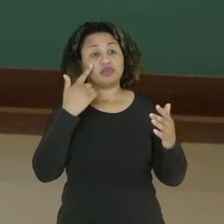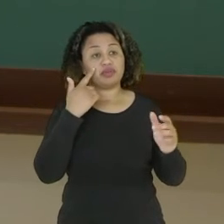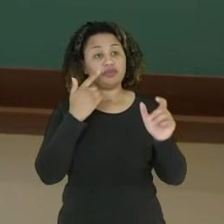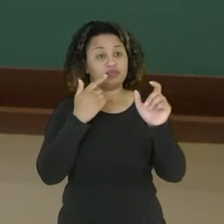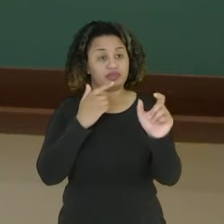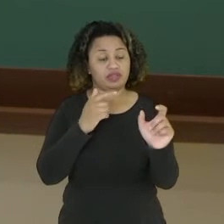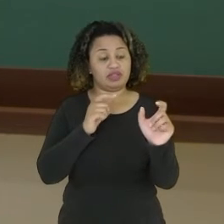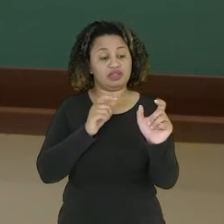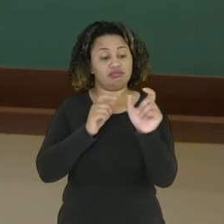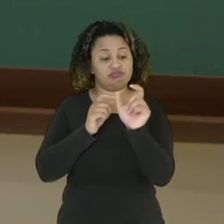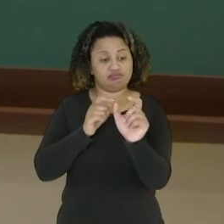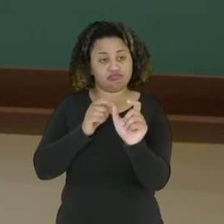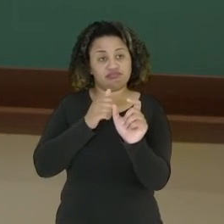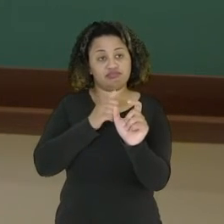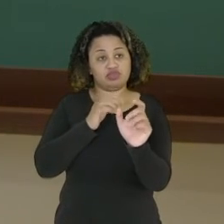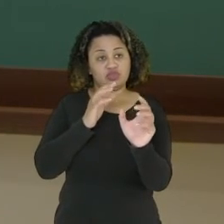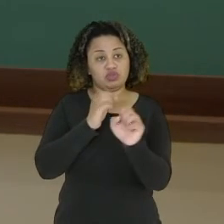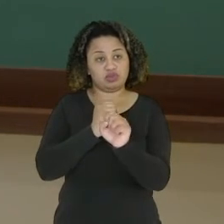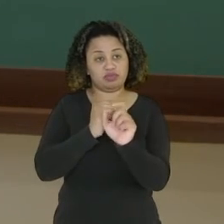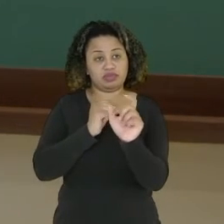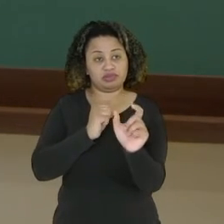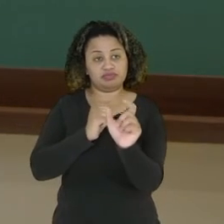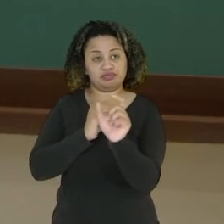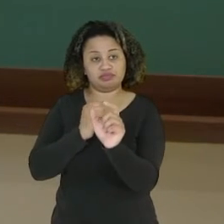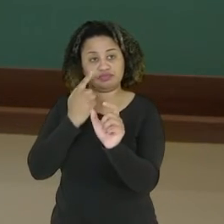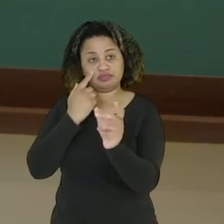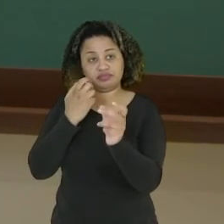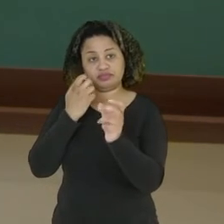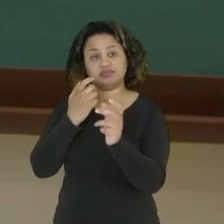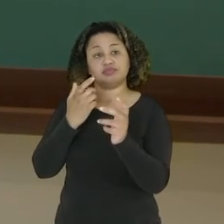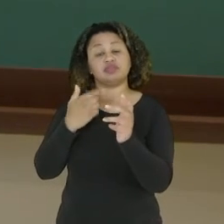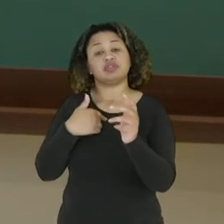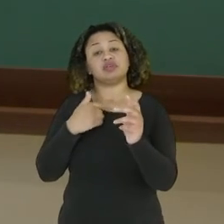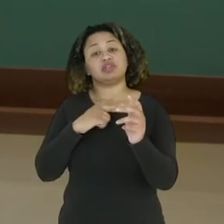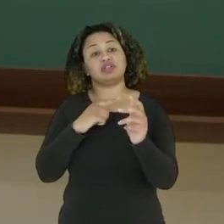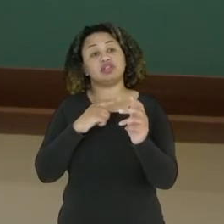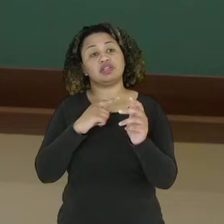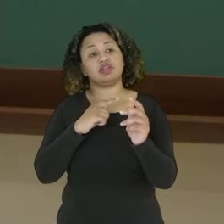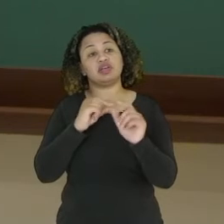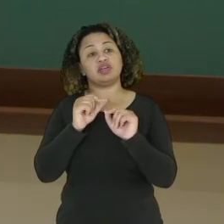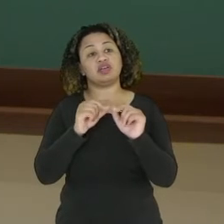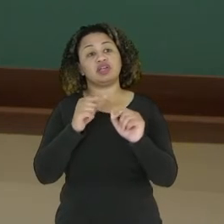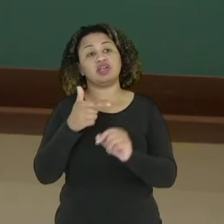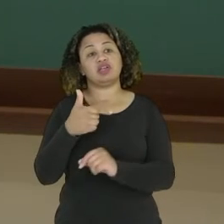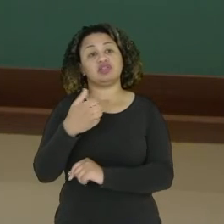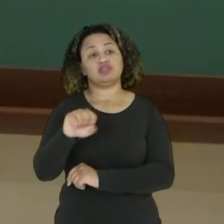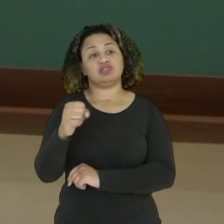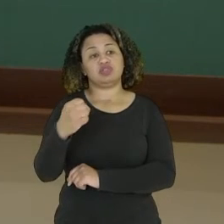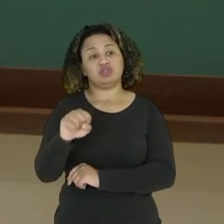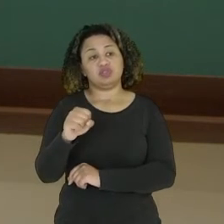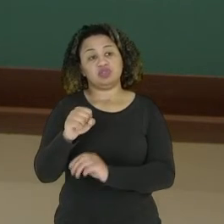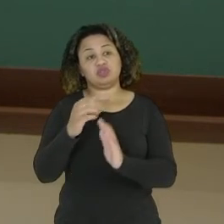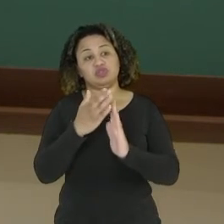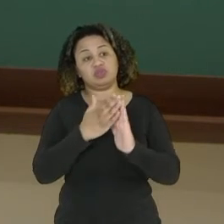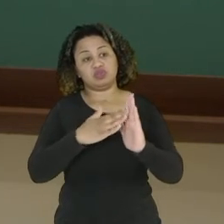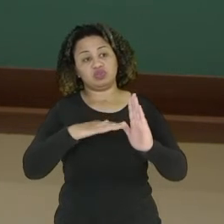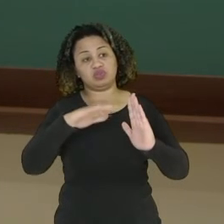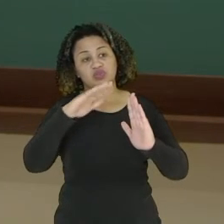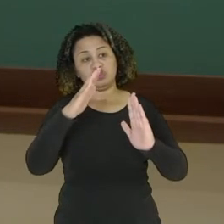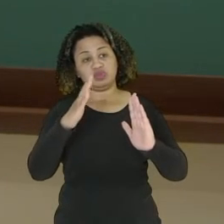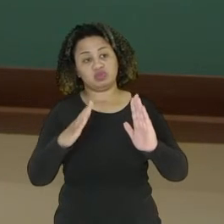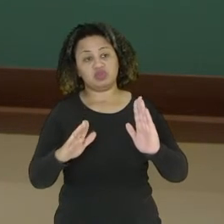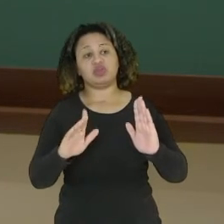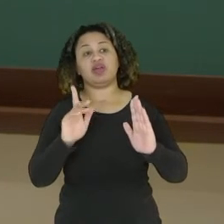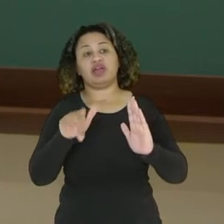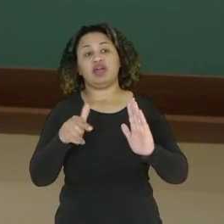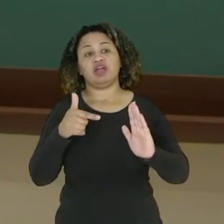7, 14, 21, 28. O tamanho de lambda, pessoal, equivale